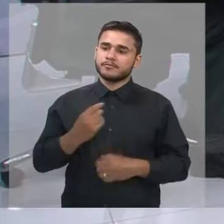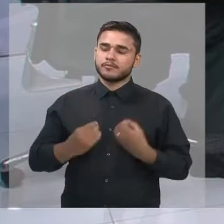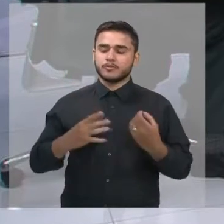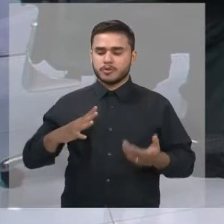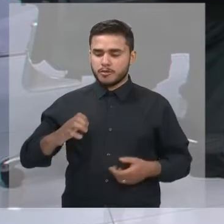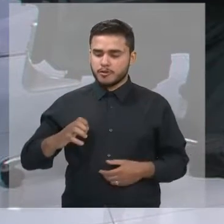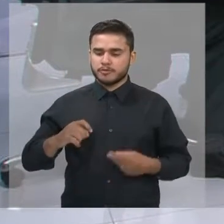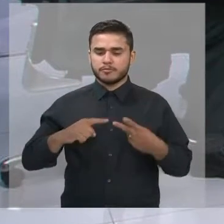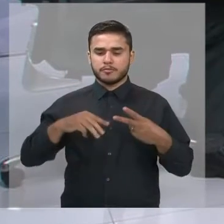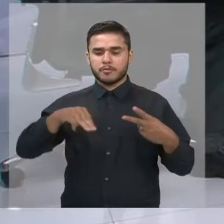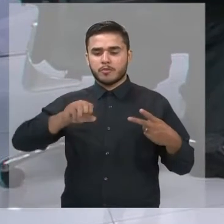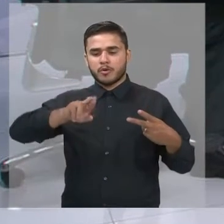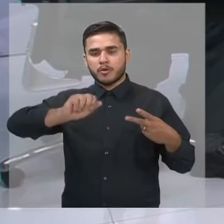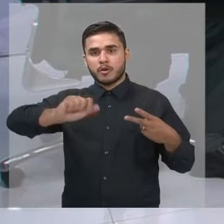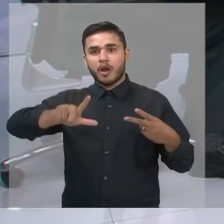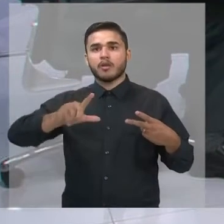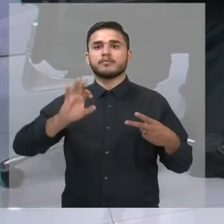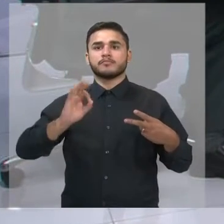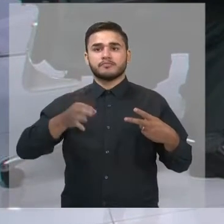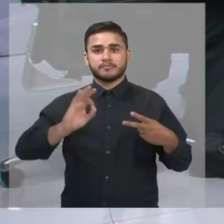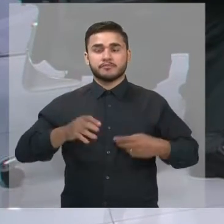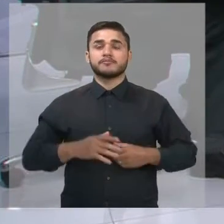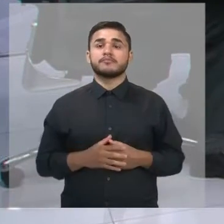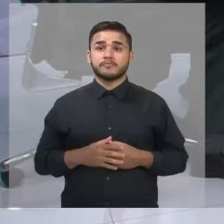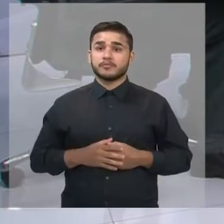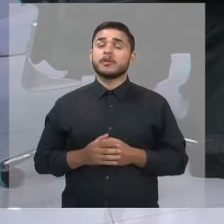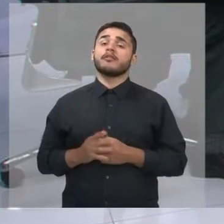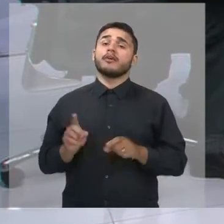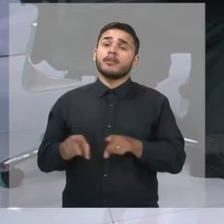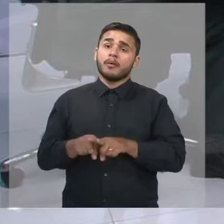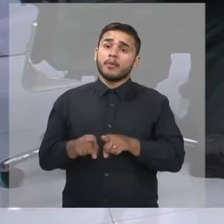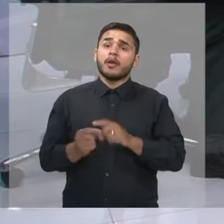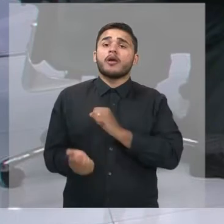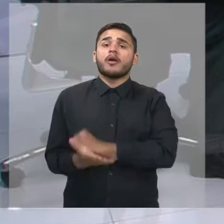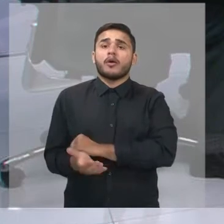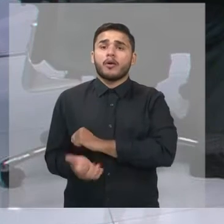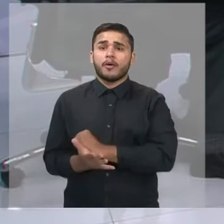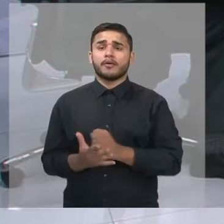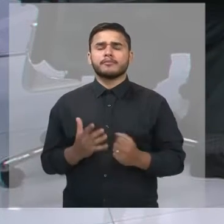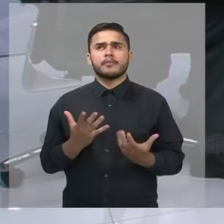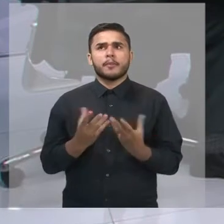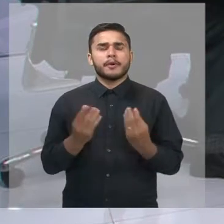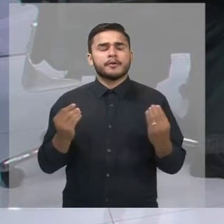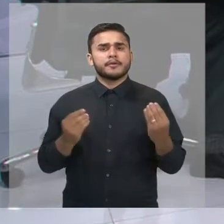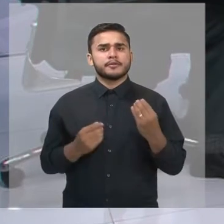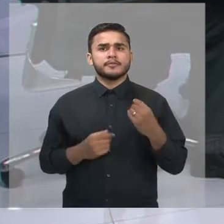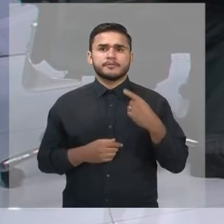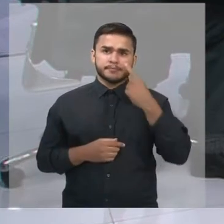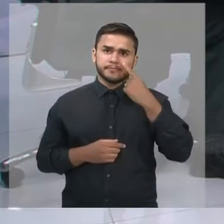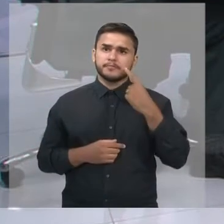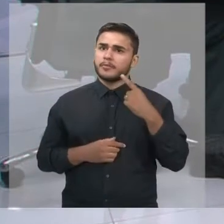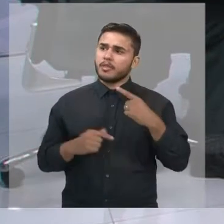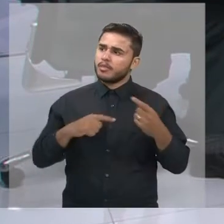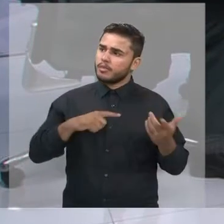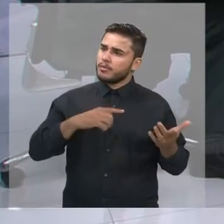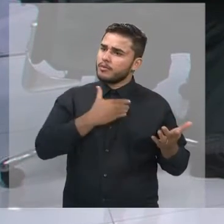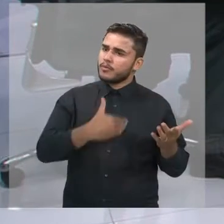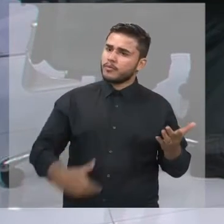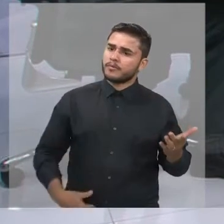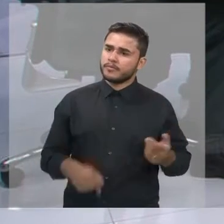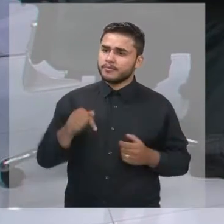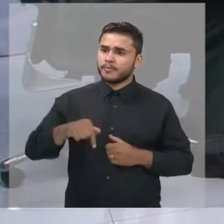ética, da moral, enfim, e da corrupção praticada hoje em larga escala dentro do próprio poder público